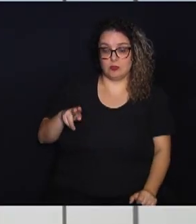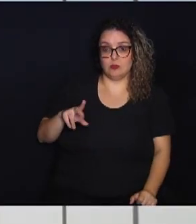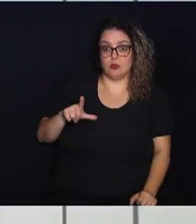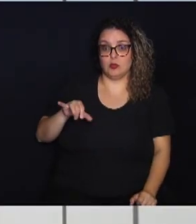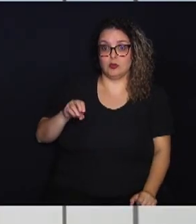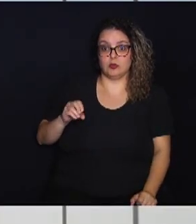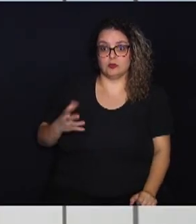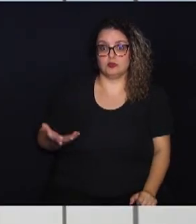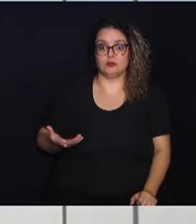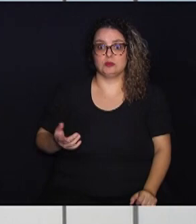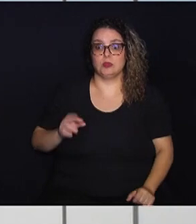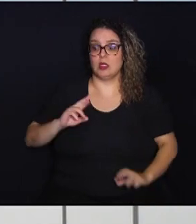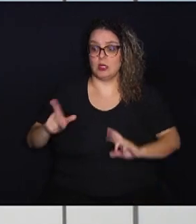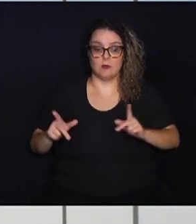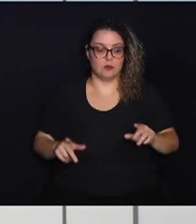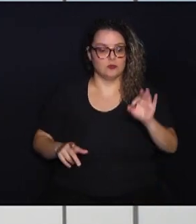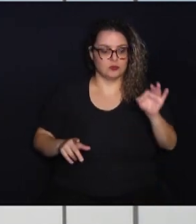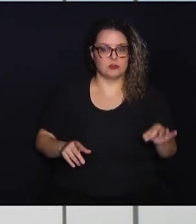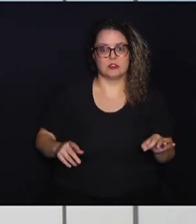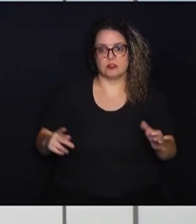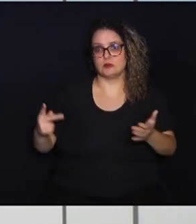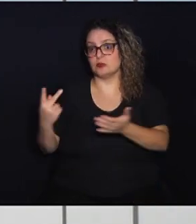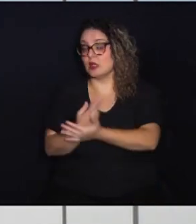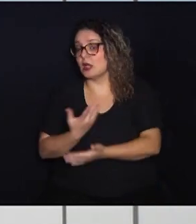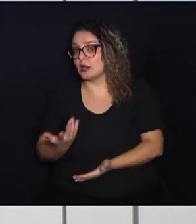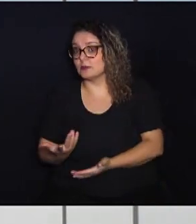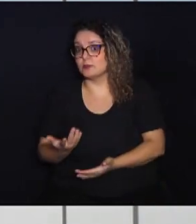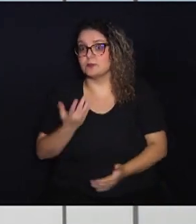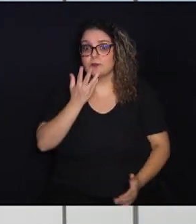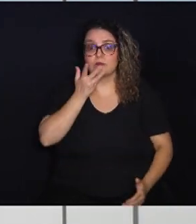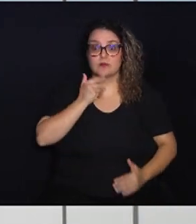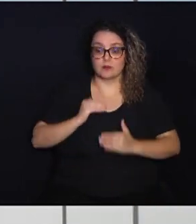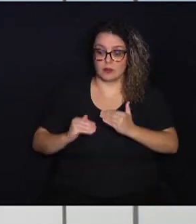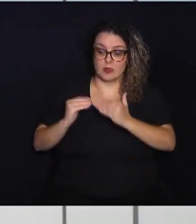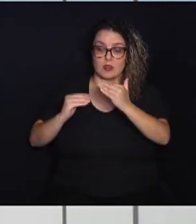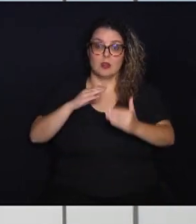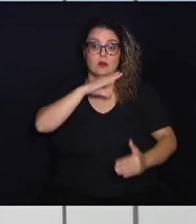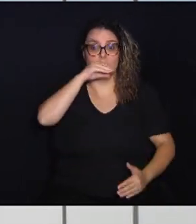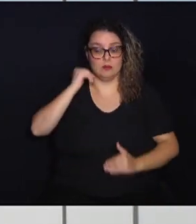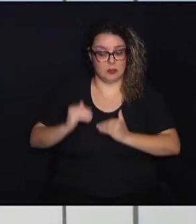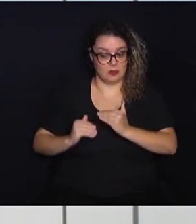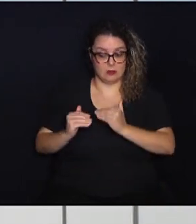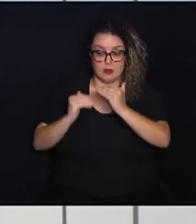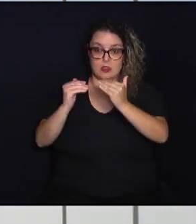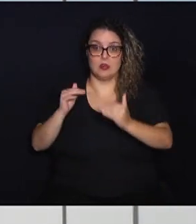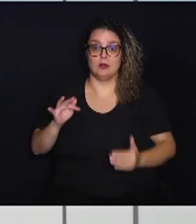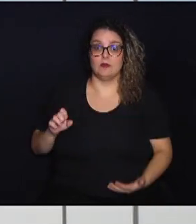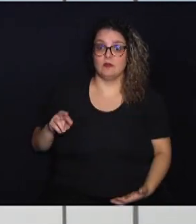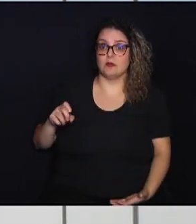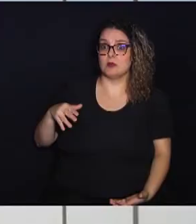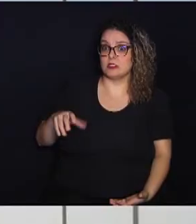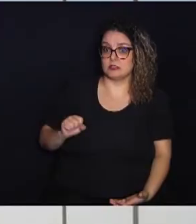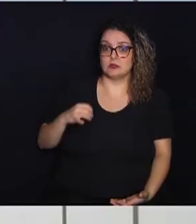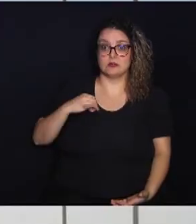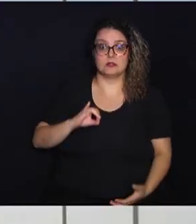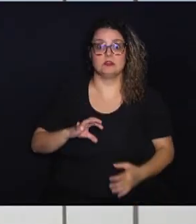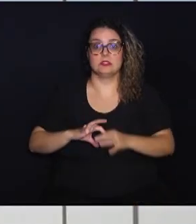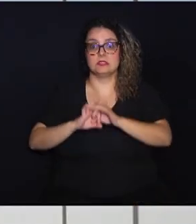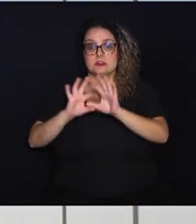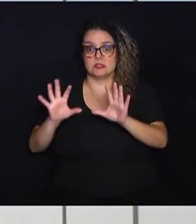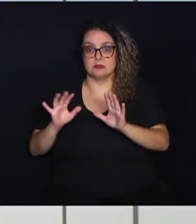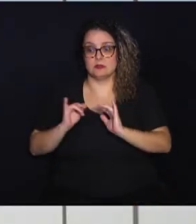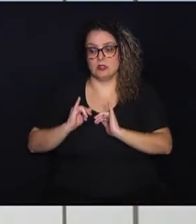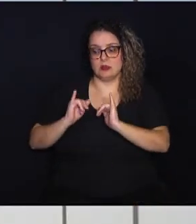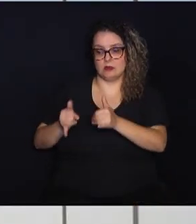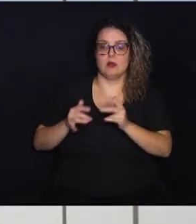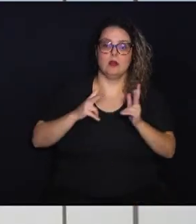e distinguir o certo do errado. As crianças estão em formação, os adolescentes estão em formação. Então, se a gente deixa eles